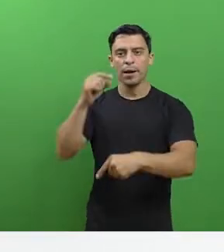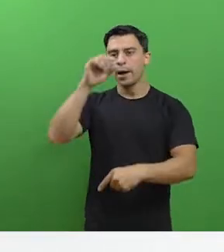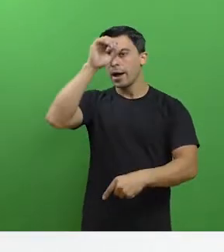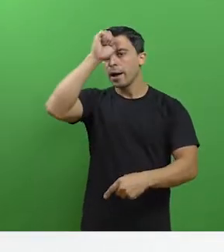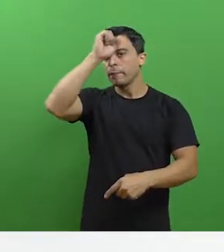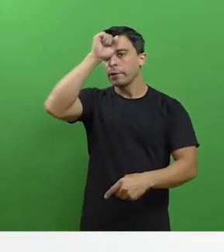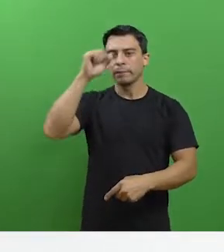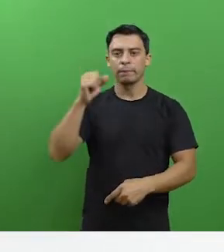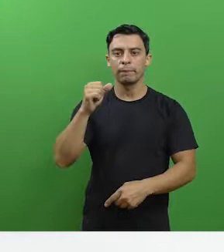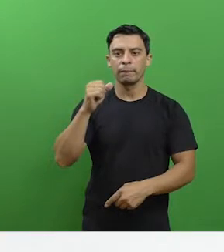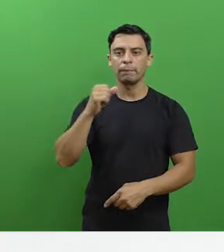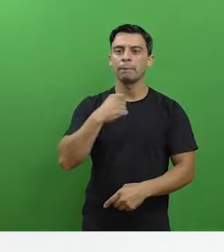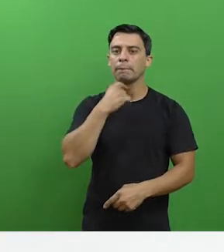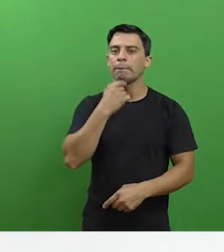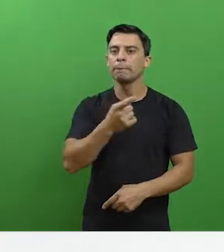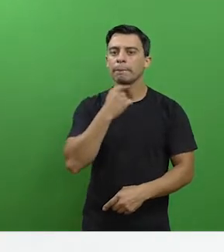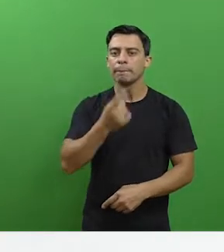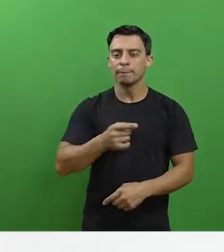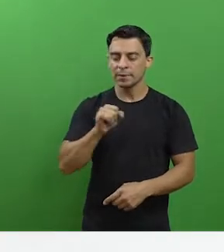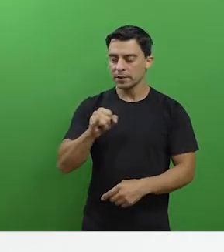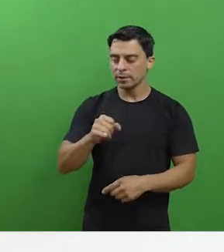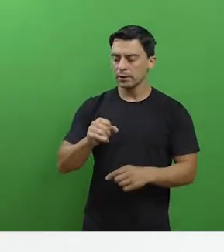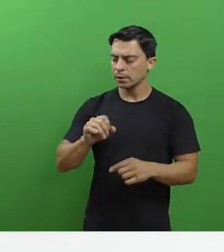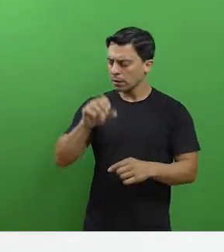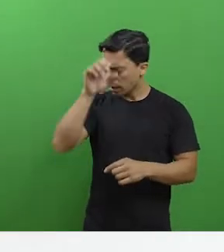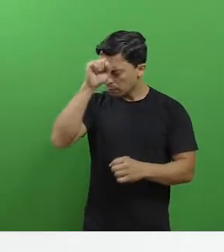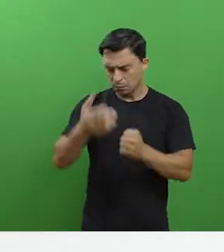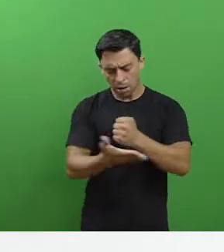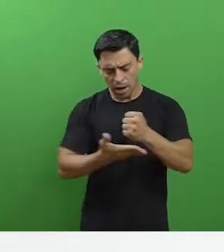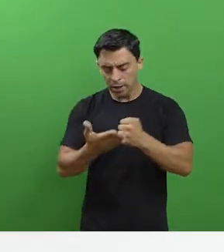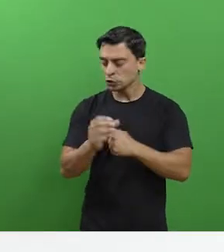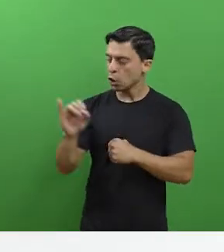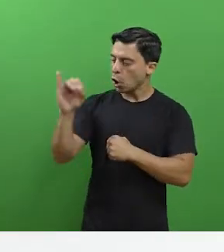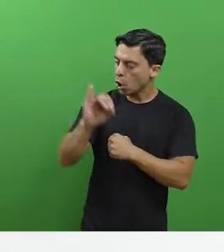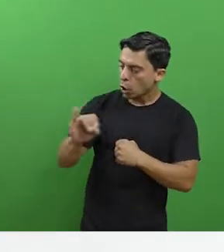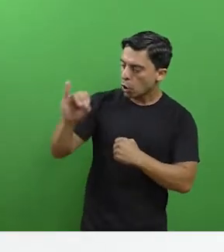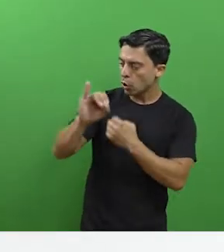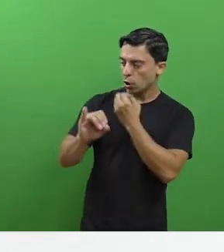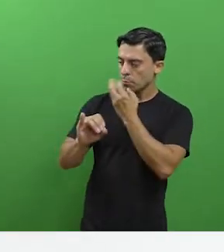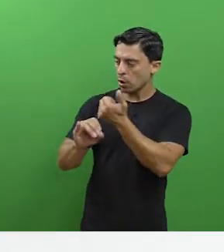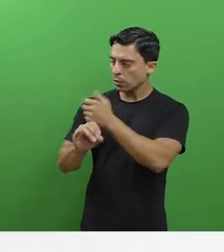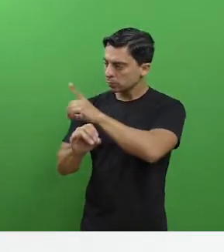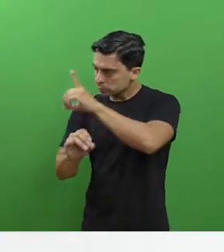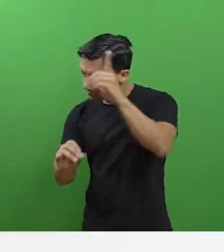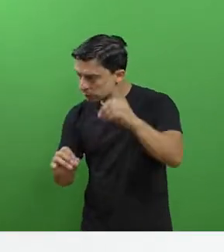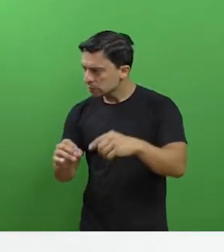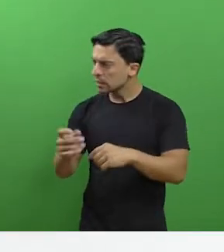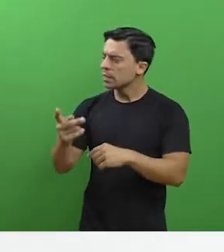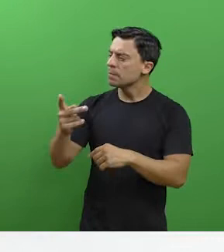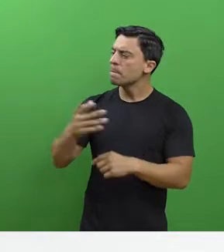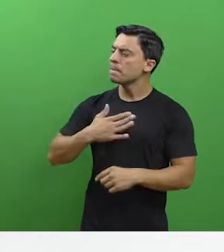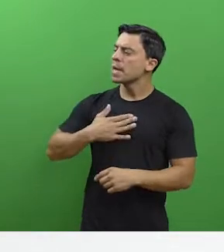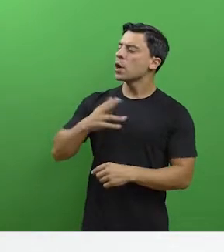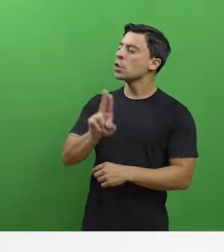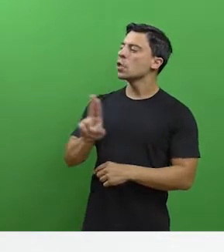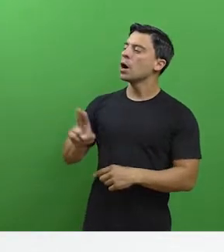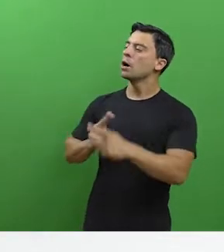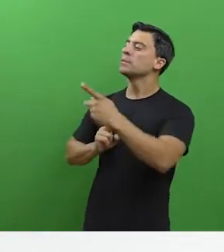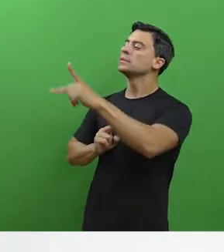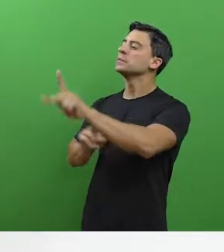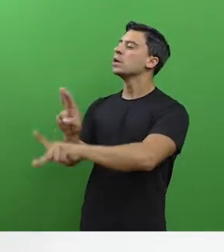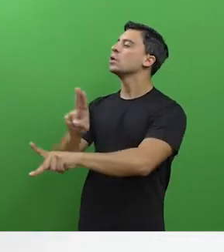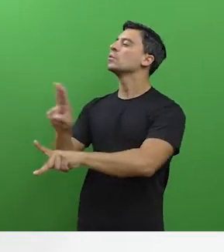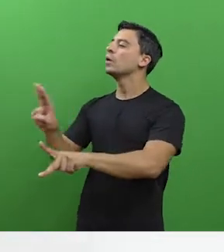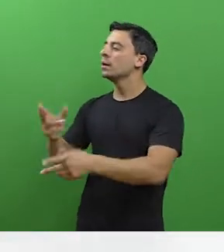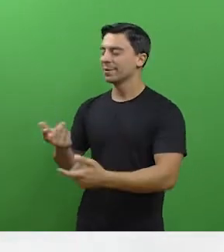vamos lá, aprender o básico, né? Aprender o cumprimentar, dizer oi, bom dia, meu nome, o seu nome, que é em língua de sinais, né? Meu nome,